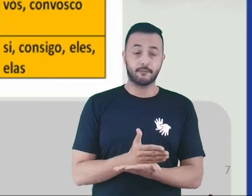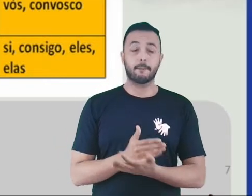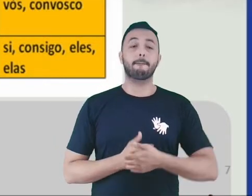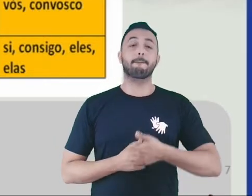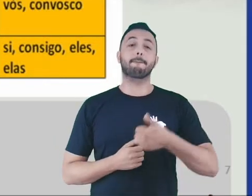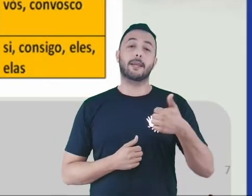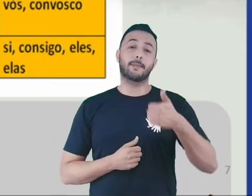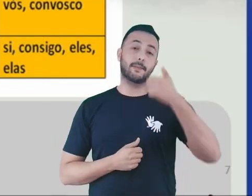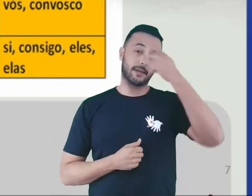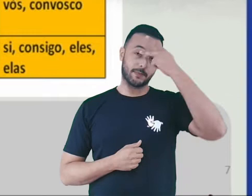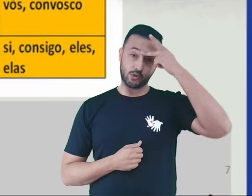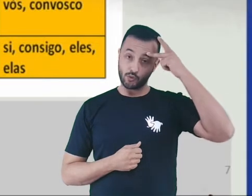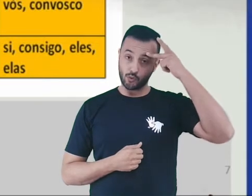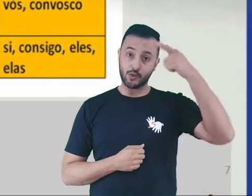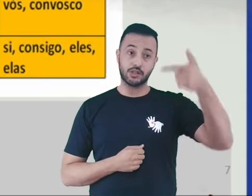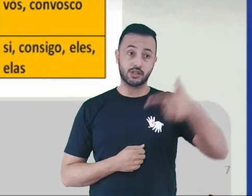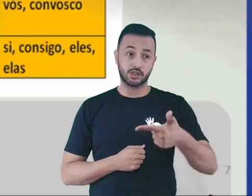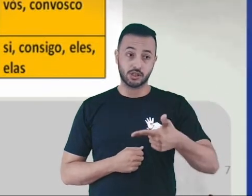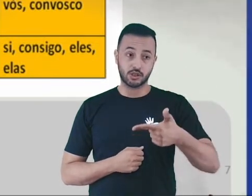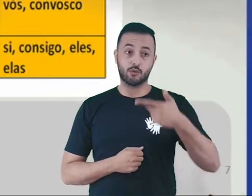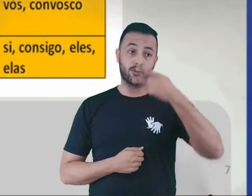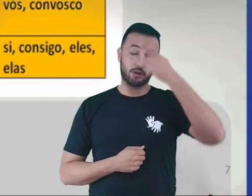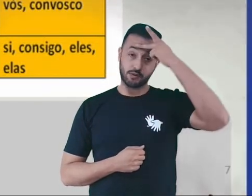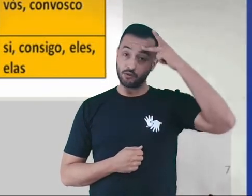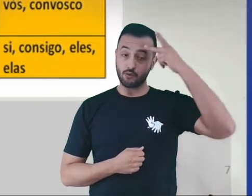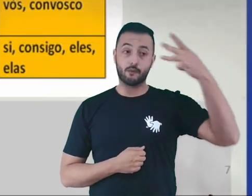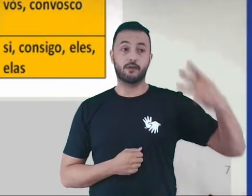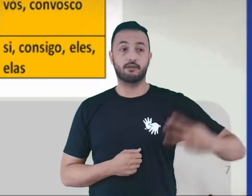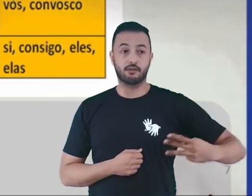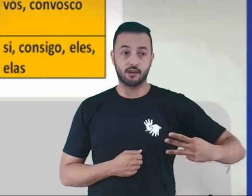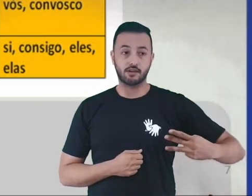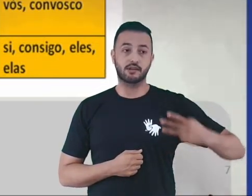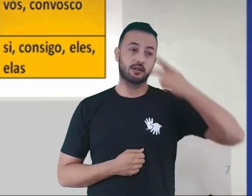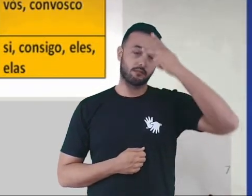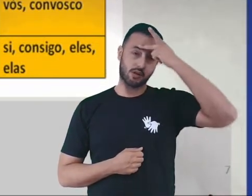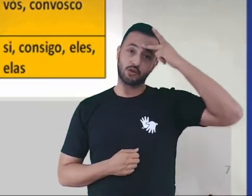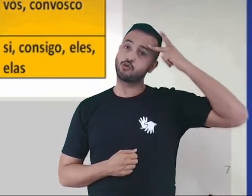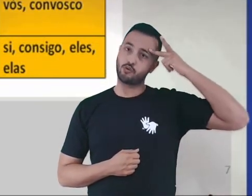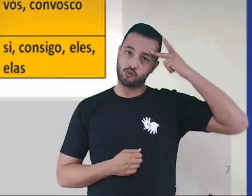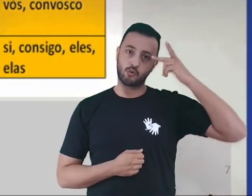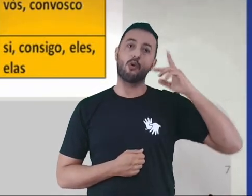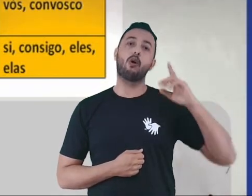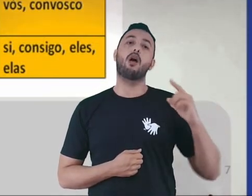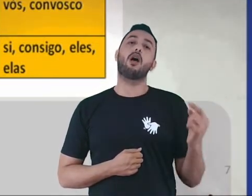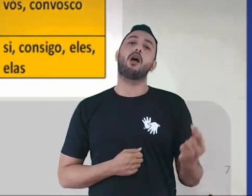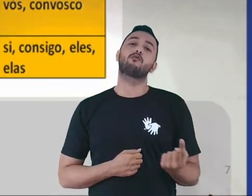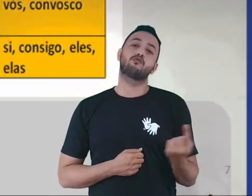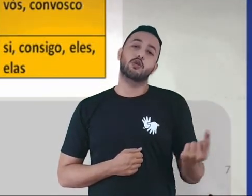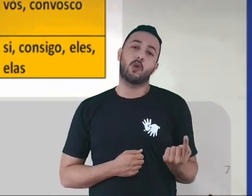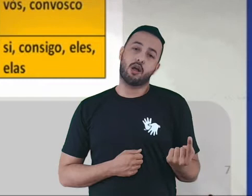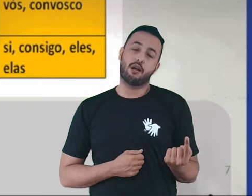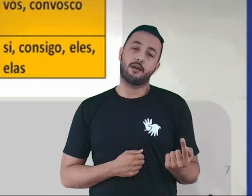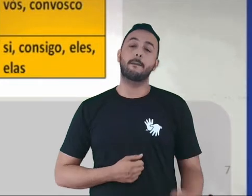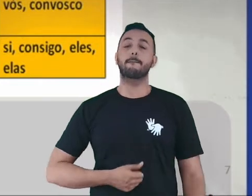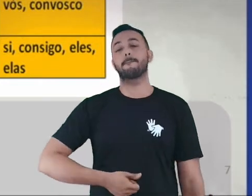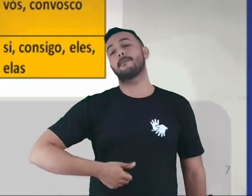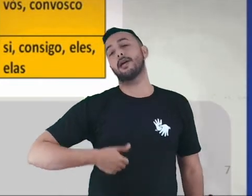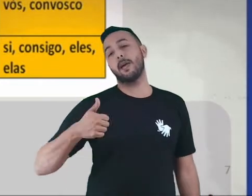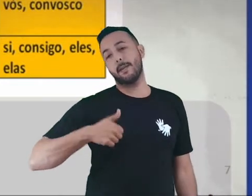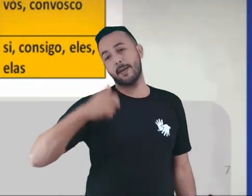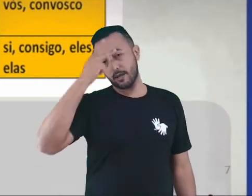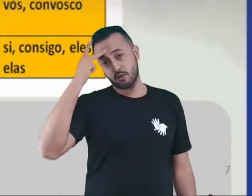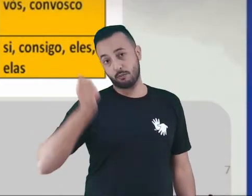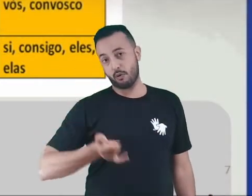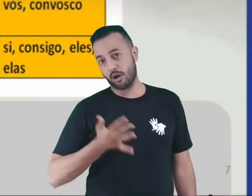primeira pessoa, segunda pessoa e terceira pessoa do singular. Primeira pessoa do plural,